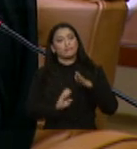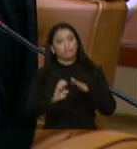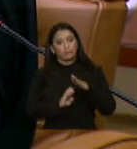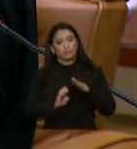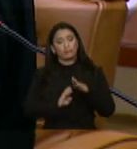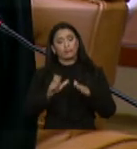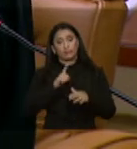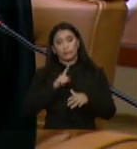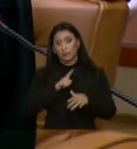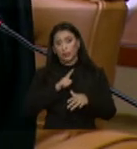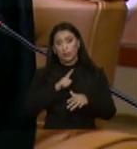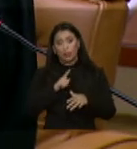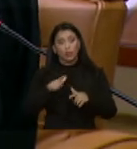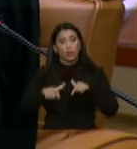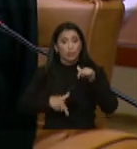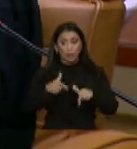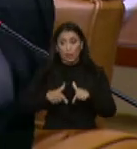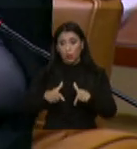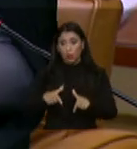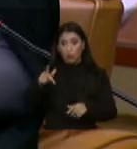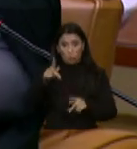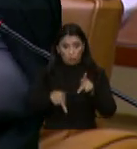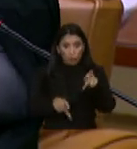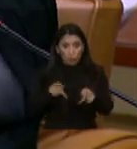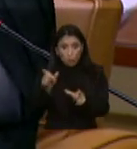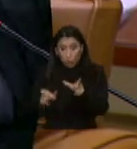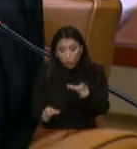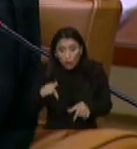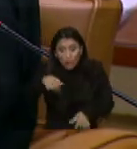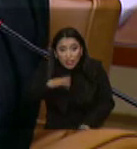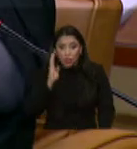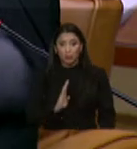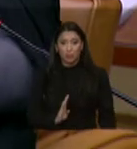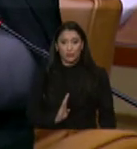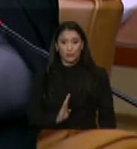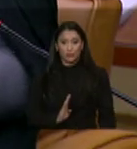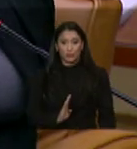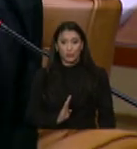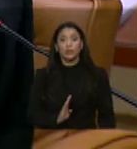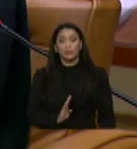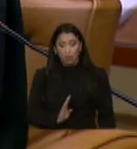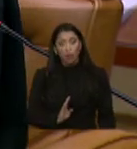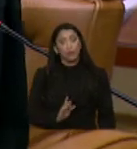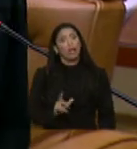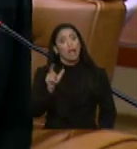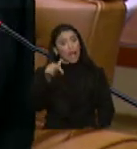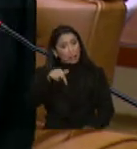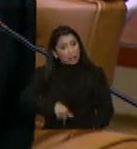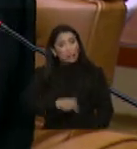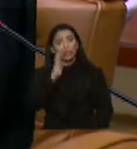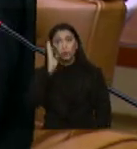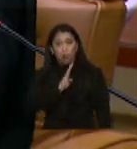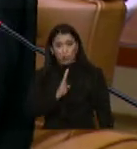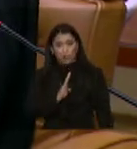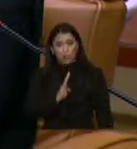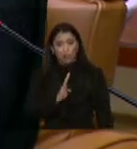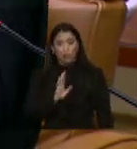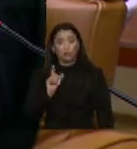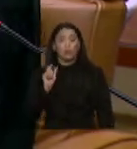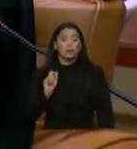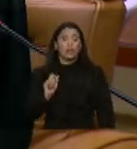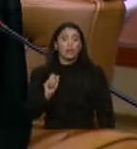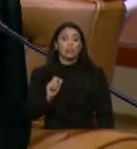brasileiro é isso que estão fazendo nesse caso é mais oferece um serviço ao público brasileiro se utilizando